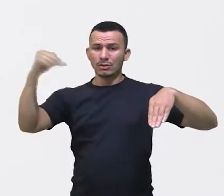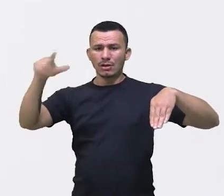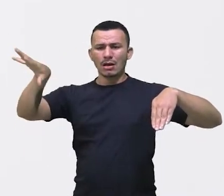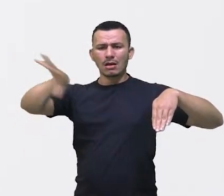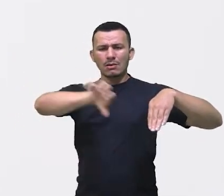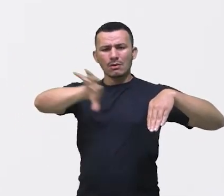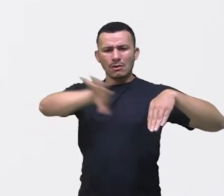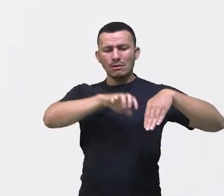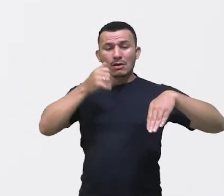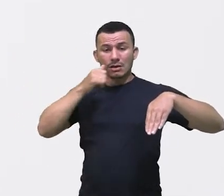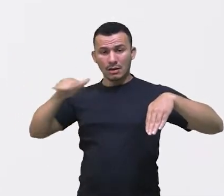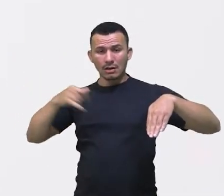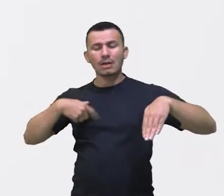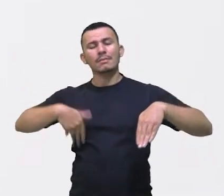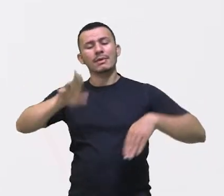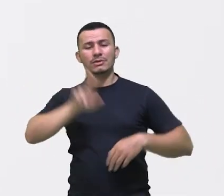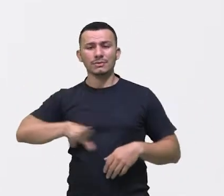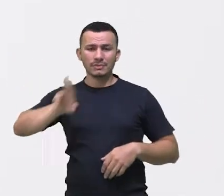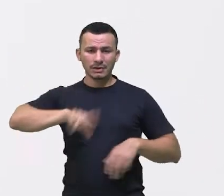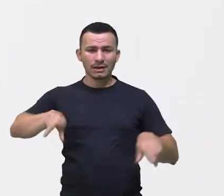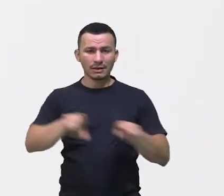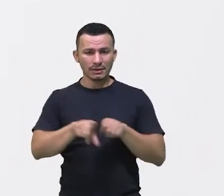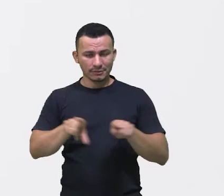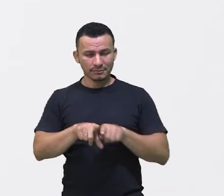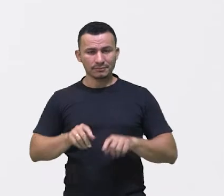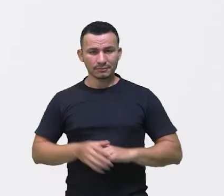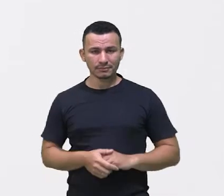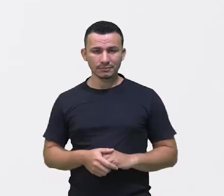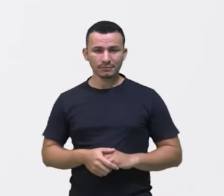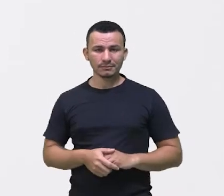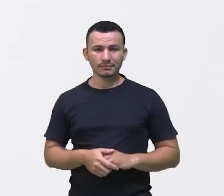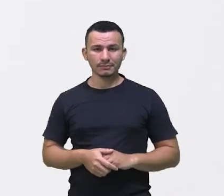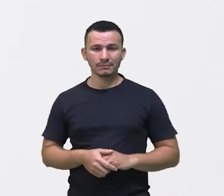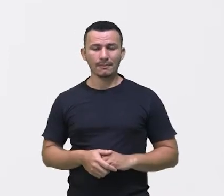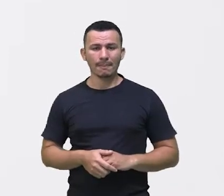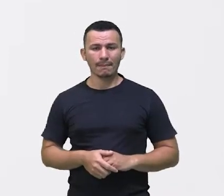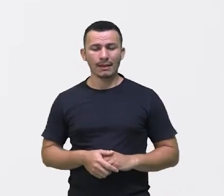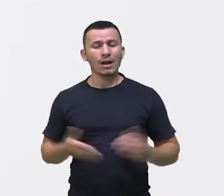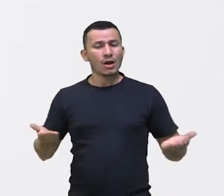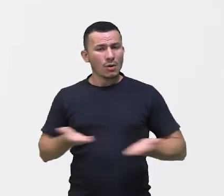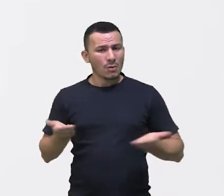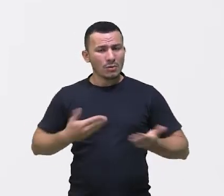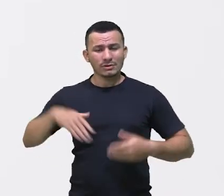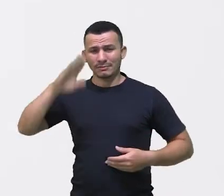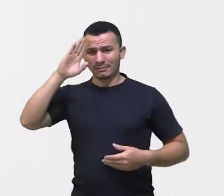solares. Então, ela já é utilizada muito nos dias de hoje,